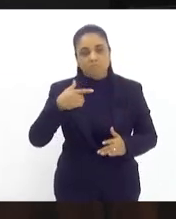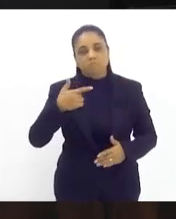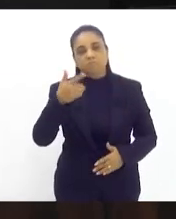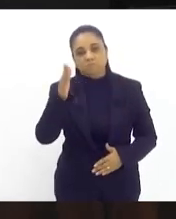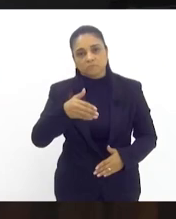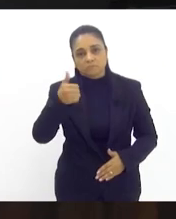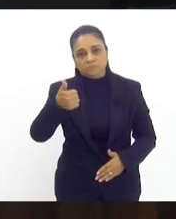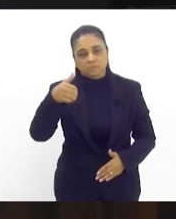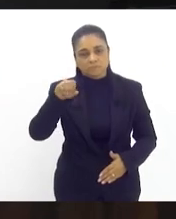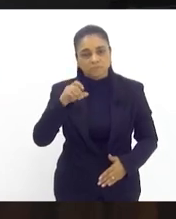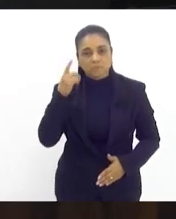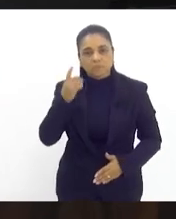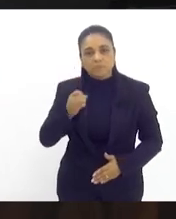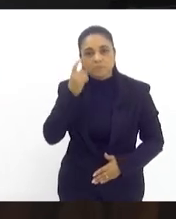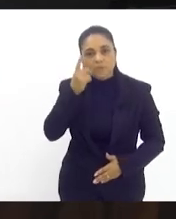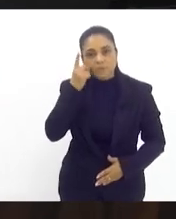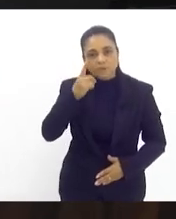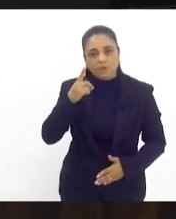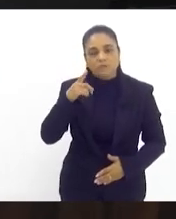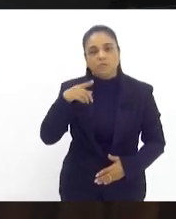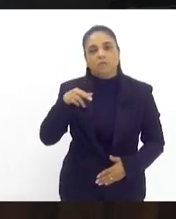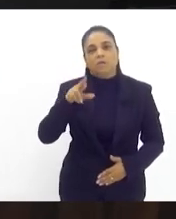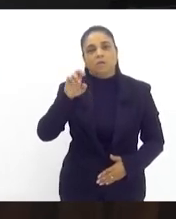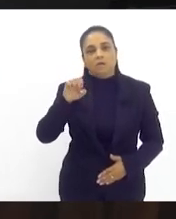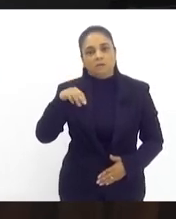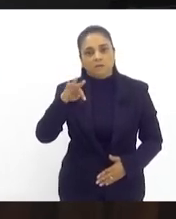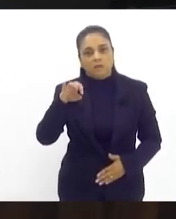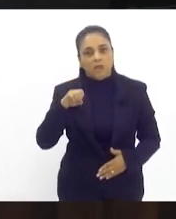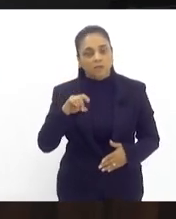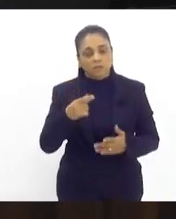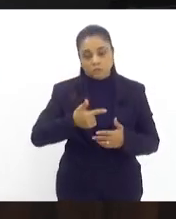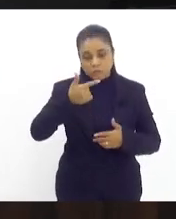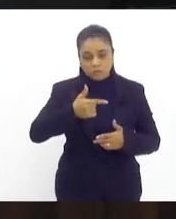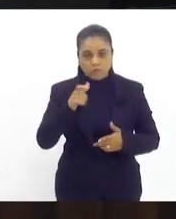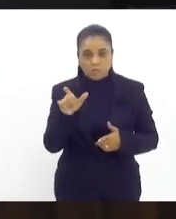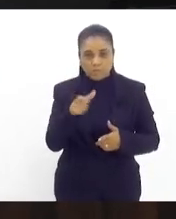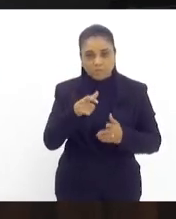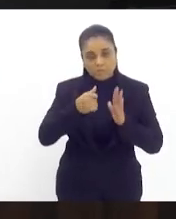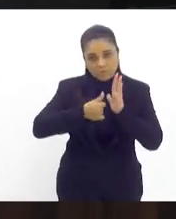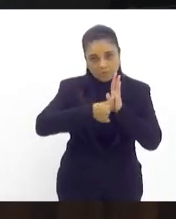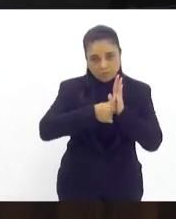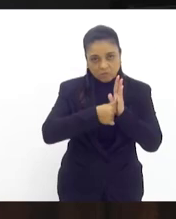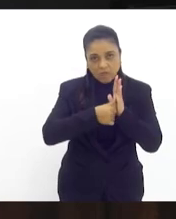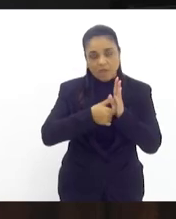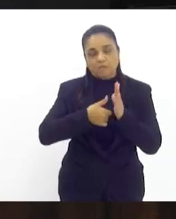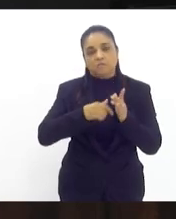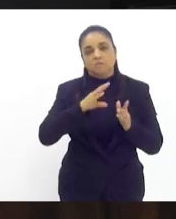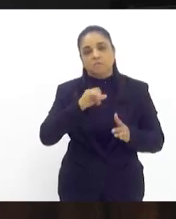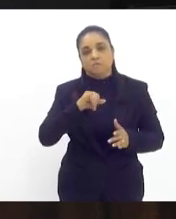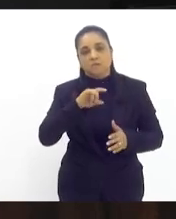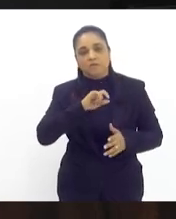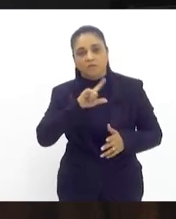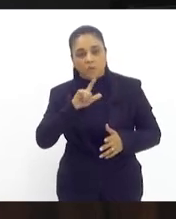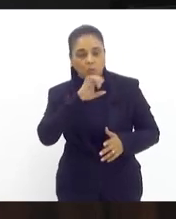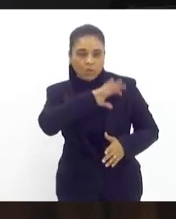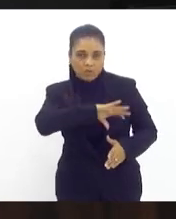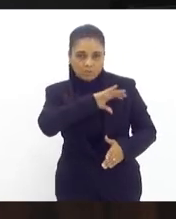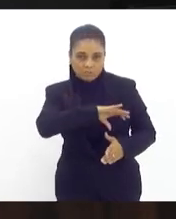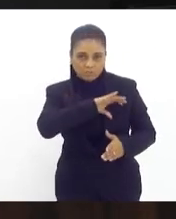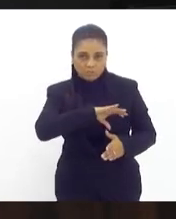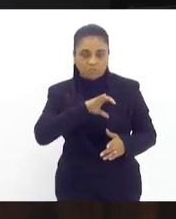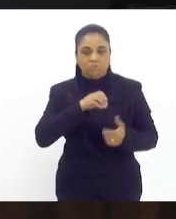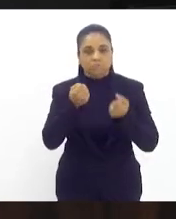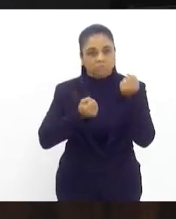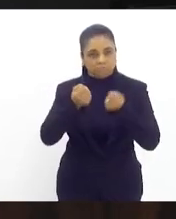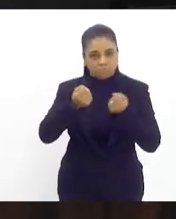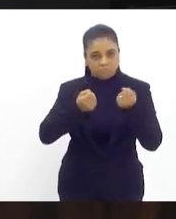Renato cozzolino que determina que o processo de emissão de segunda via de Identidade civil e de carteira nacional de habilitação CNH